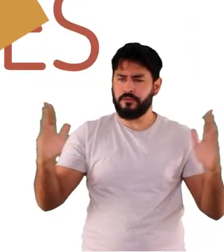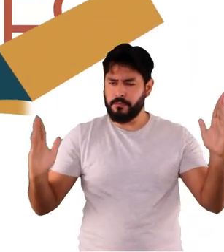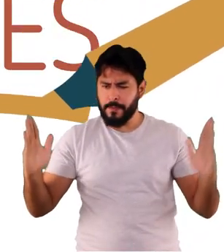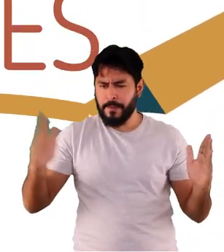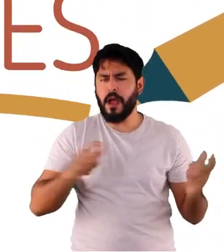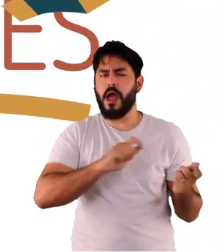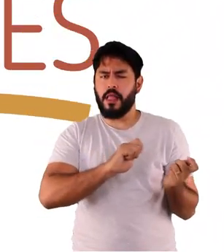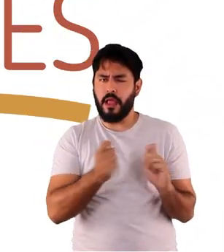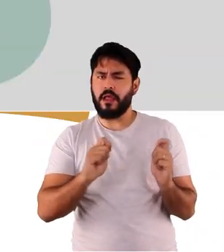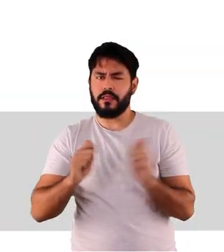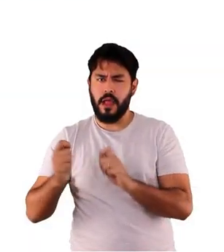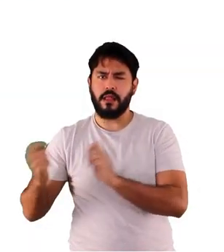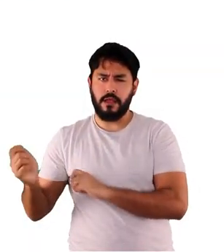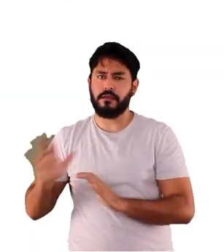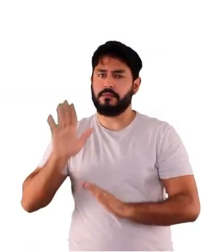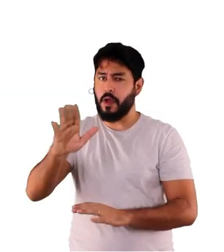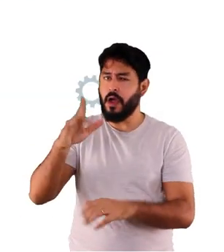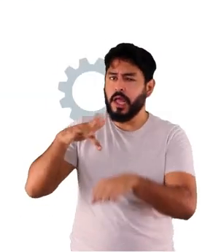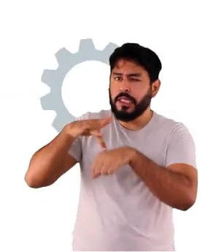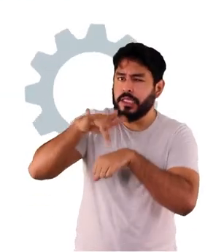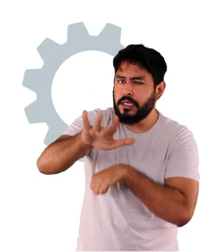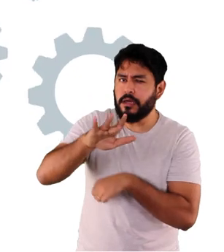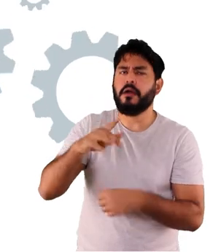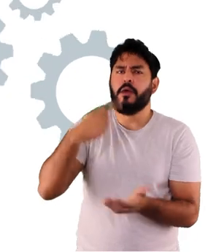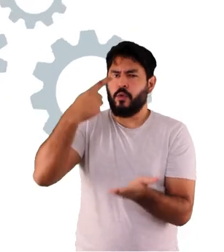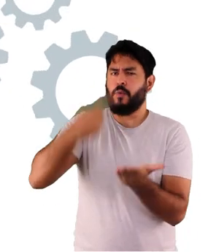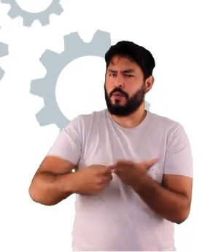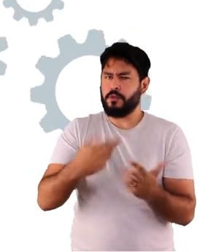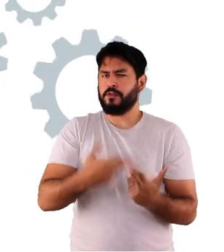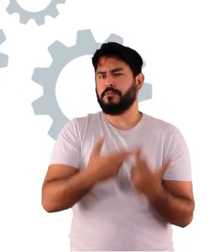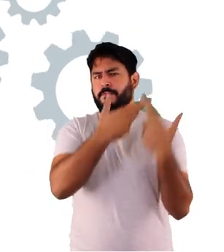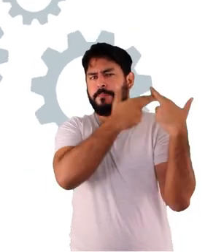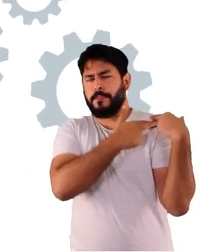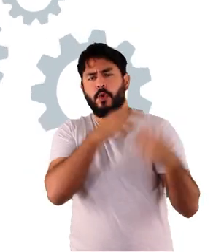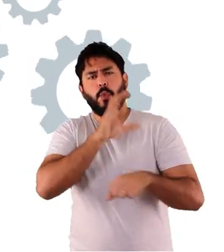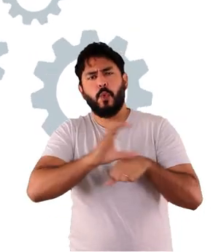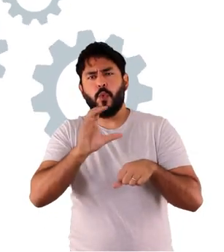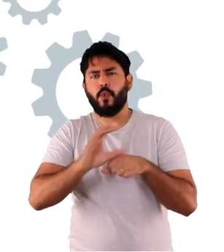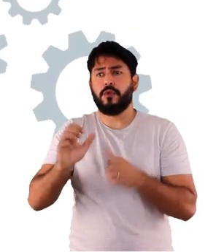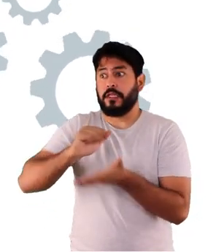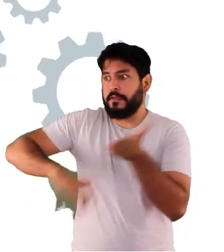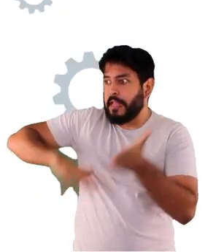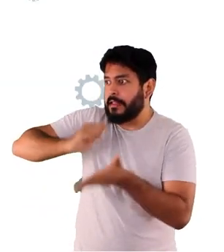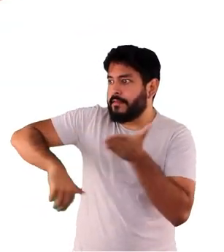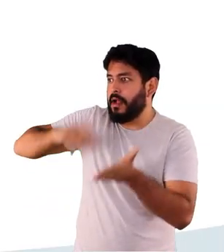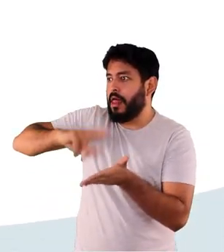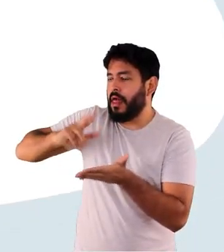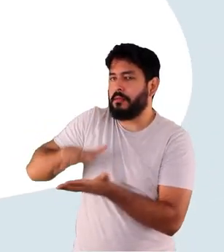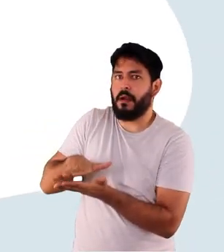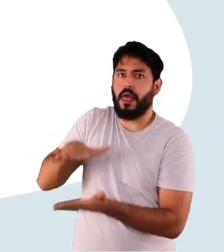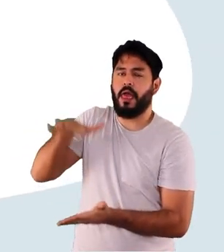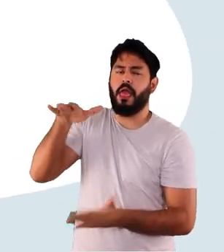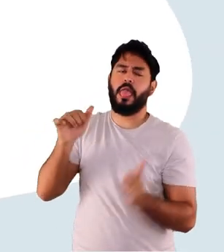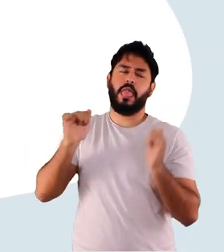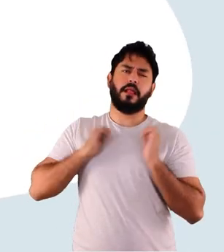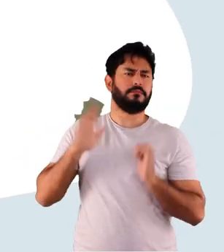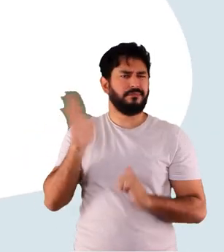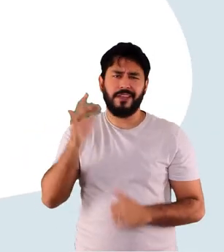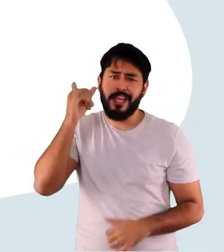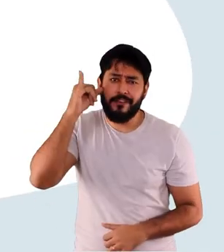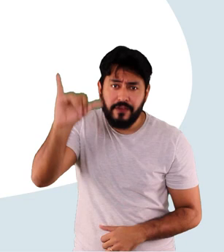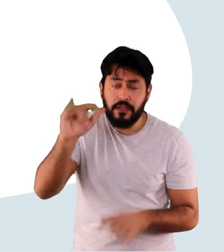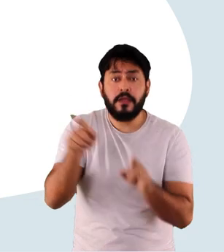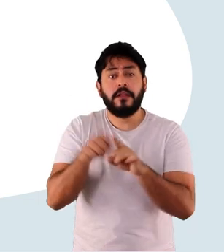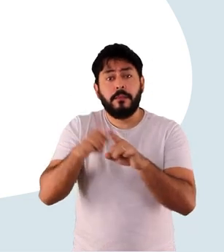letivo. Agora se ligue nas dicas. Tenha compromisso com o curso e com o seu futuro. Não acumule atividades. Estabeleça horários